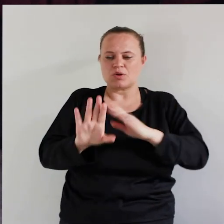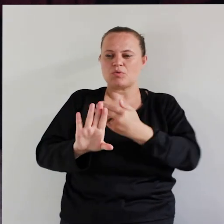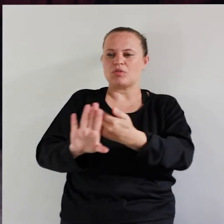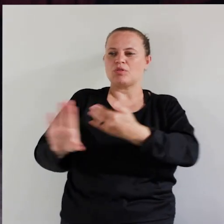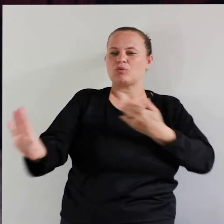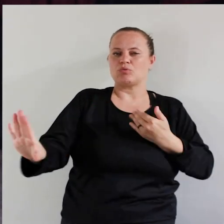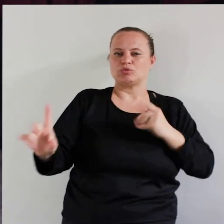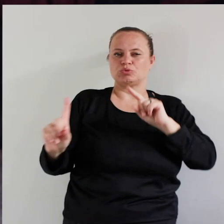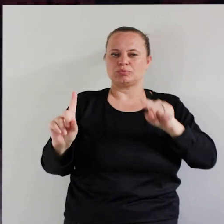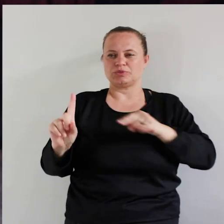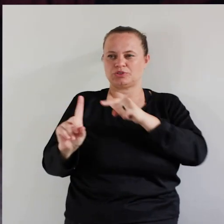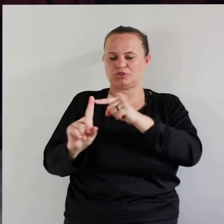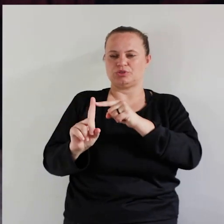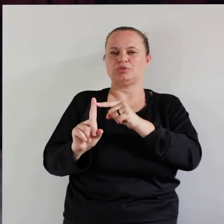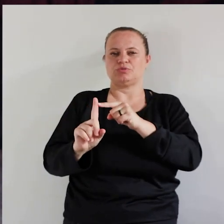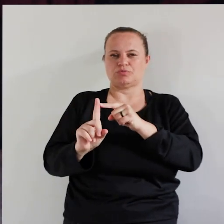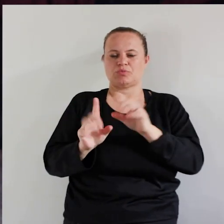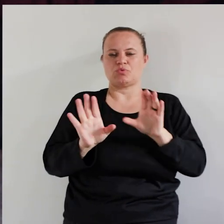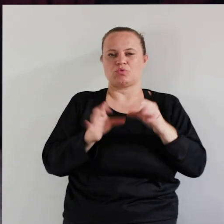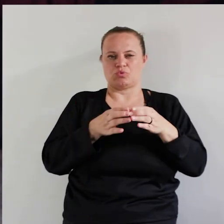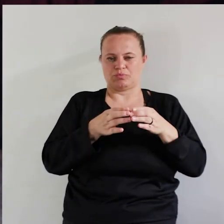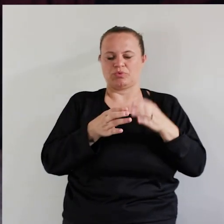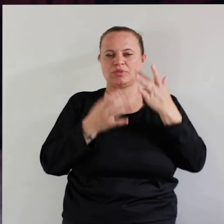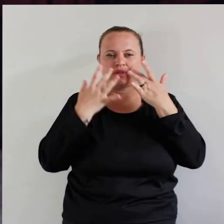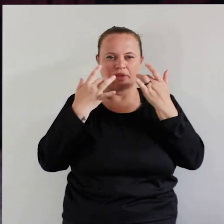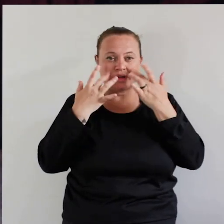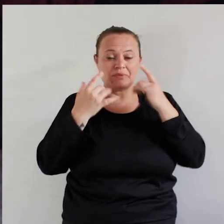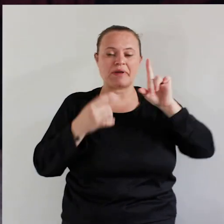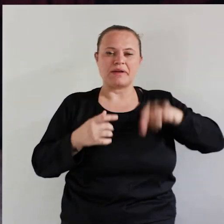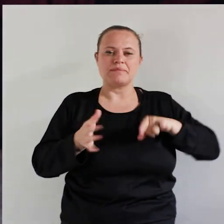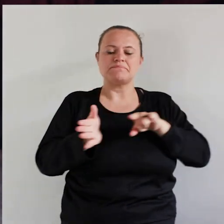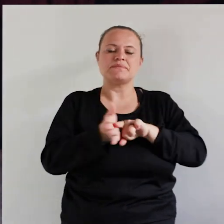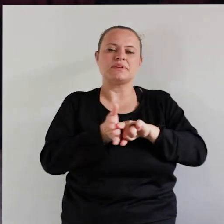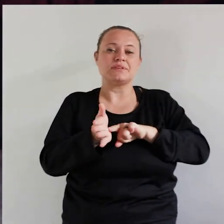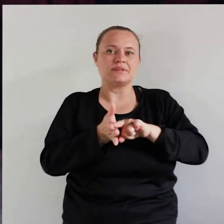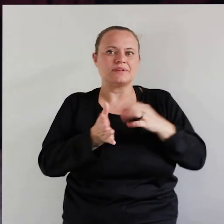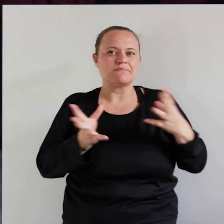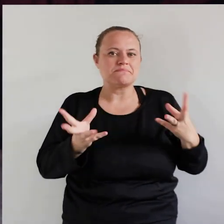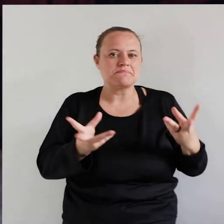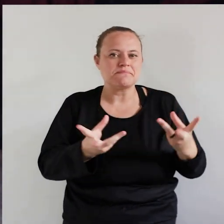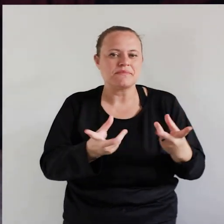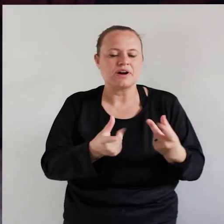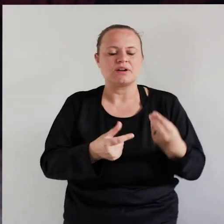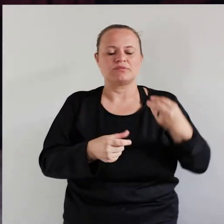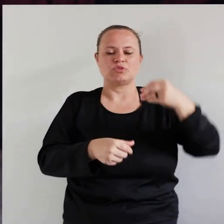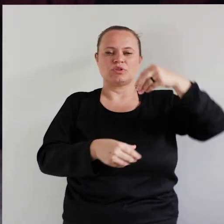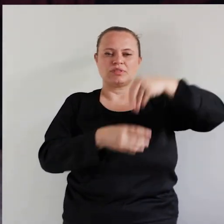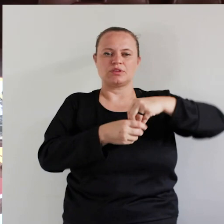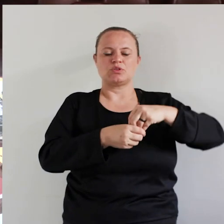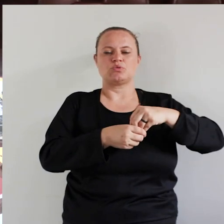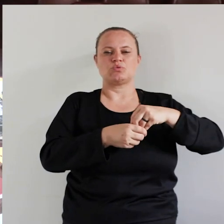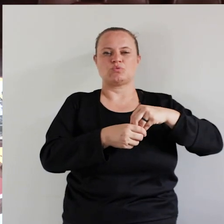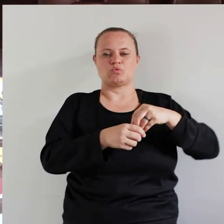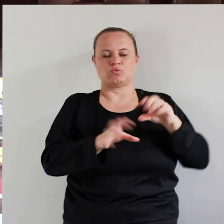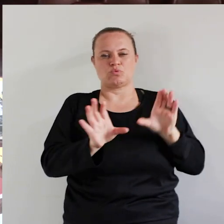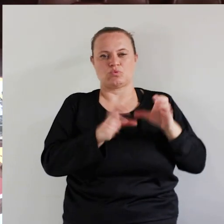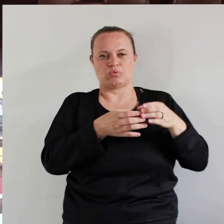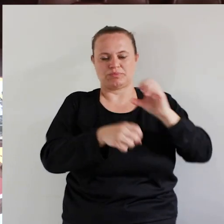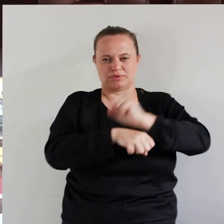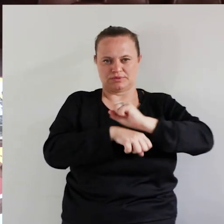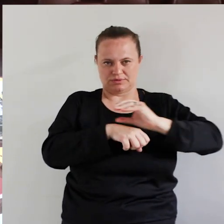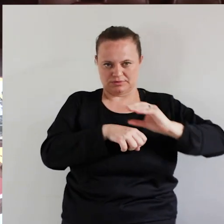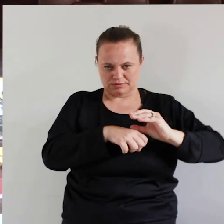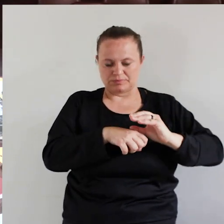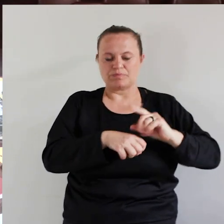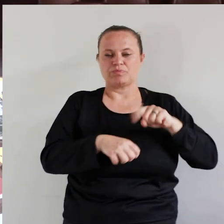com que essas organizações se afastassem dos seus objetivos, que seria produzir teatro, né? E que são pesquisas incríveis, né? De grupos de